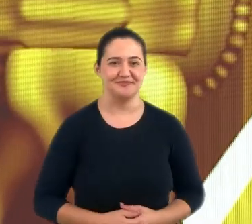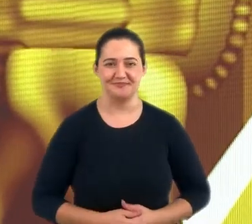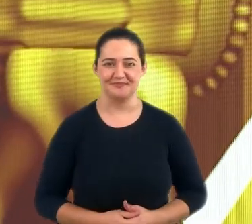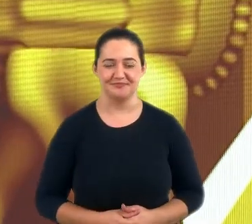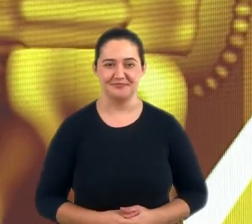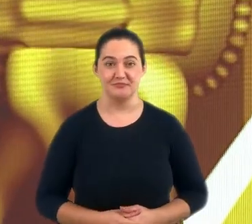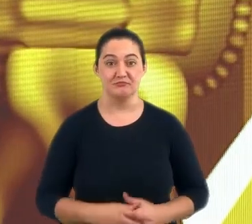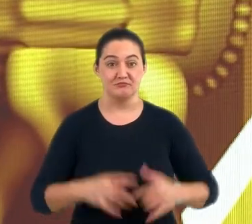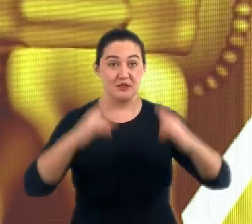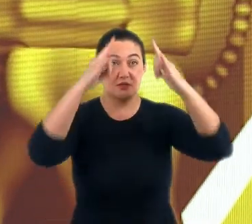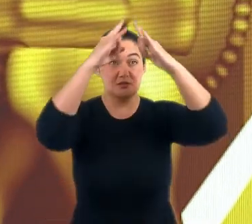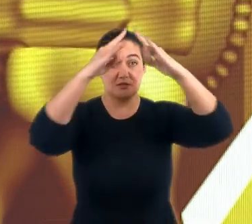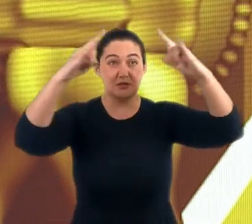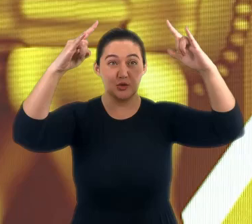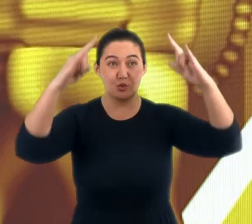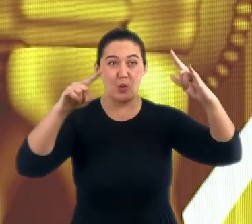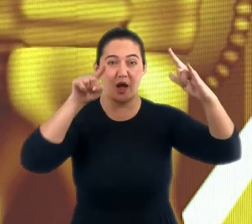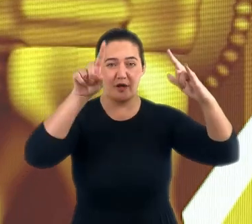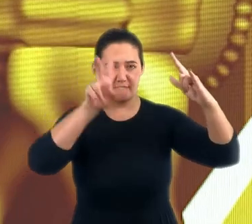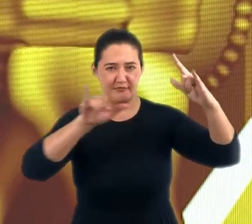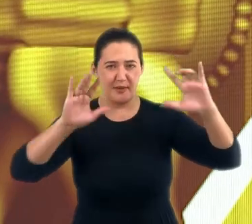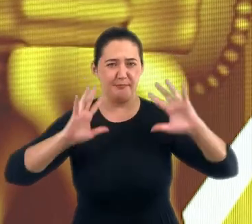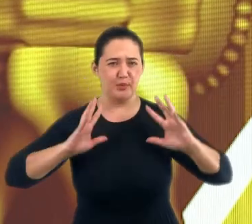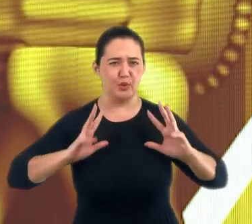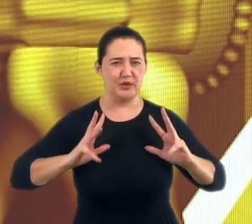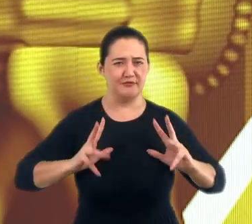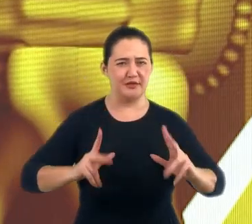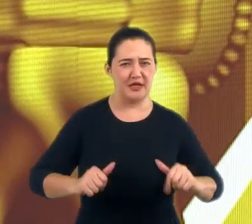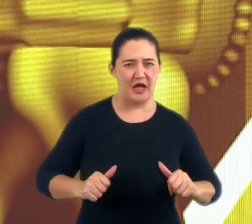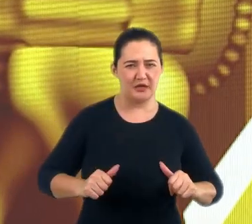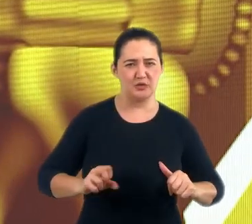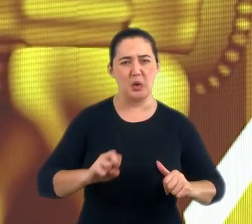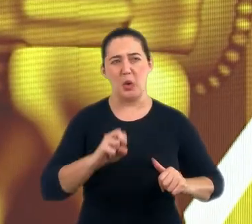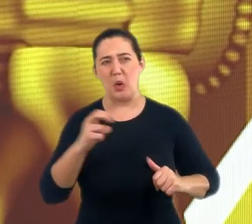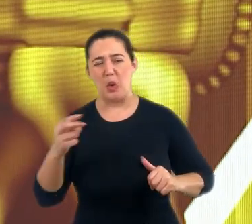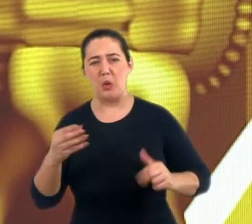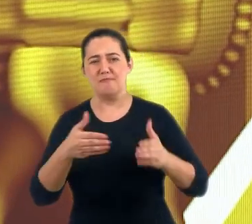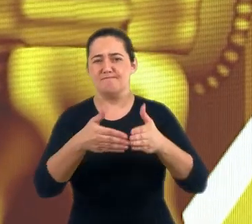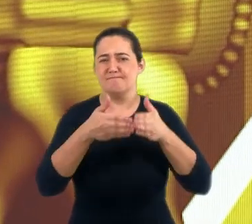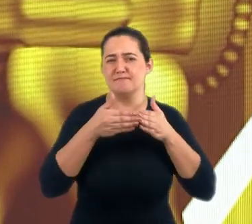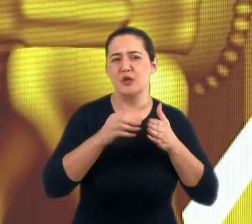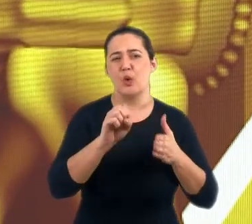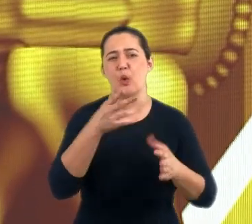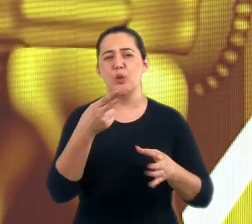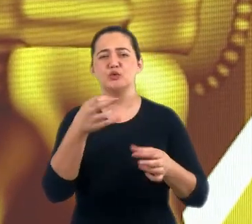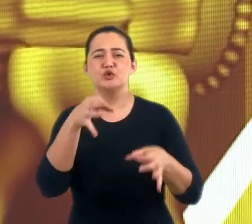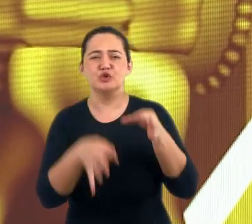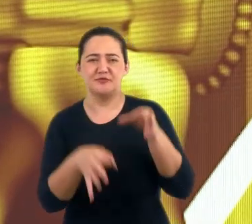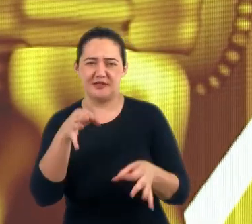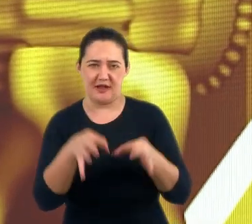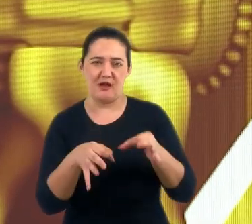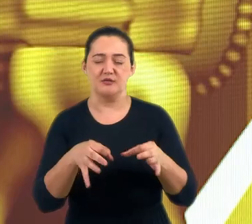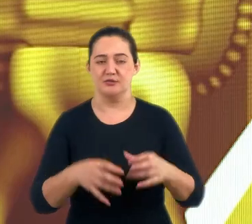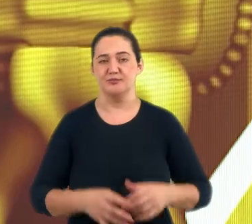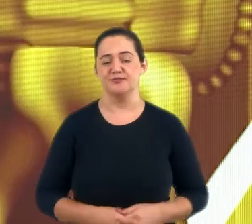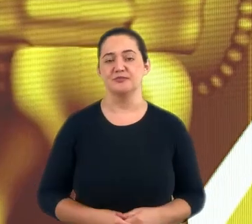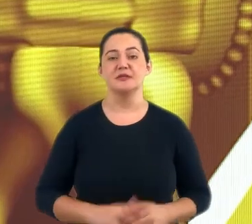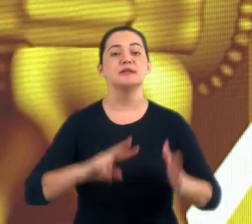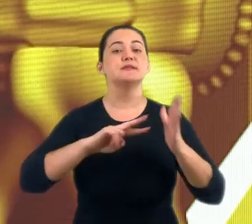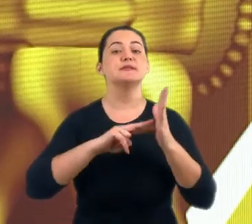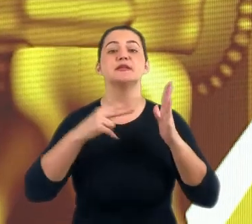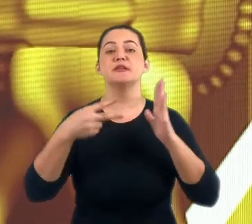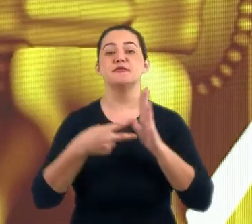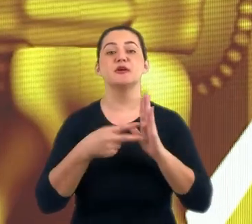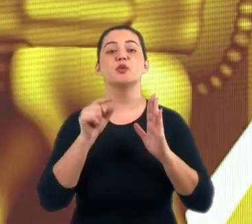O santuário sendo purificado, ou vindicado, ou justificado, como alguns preferem, significa